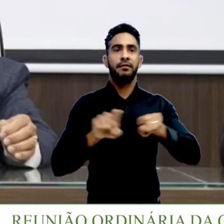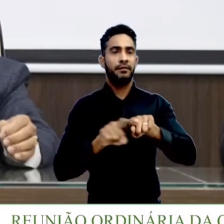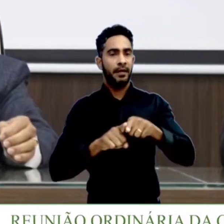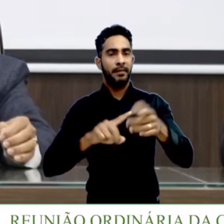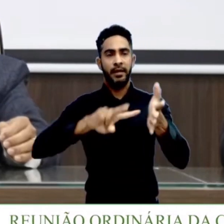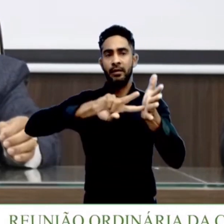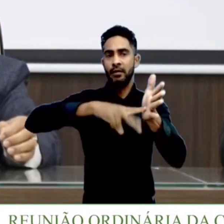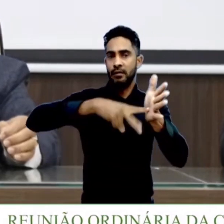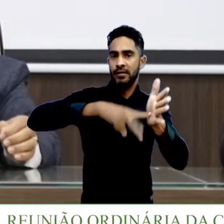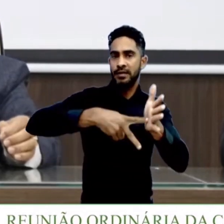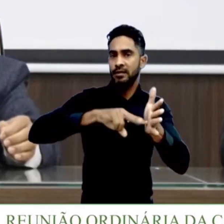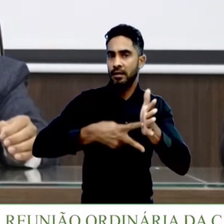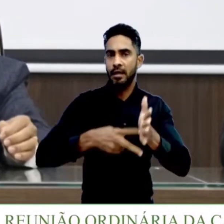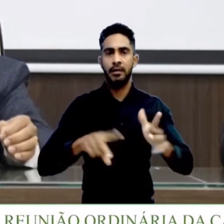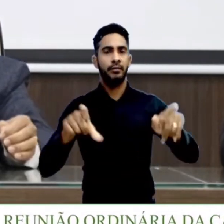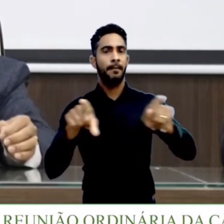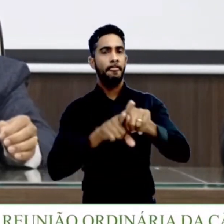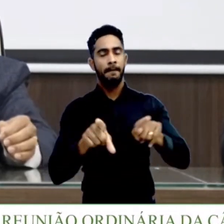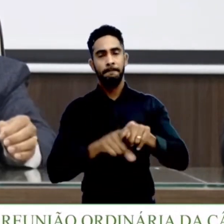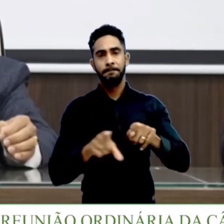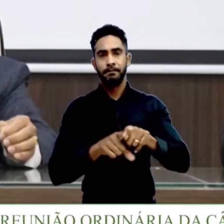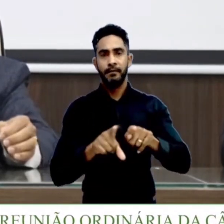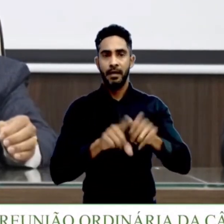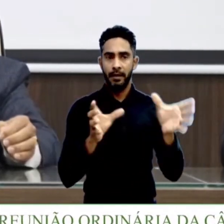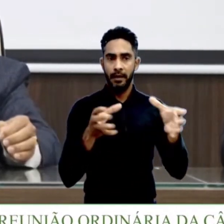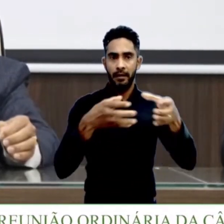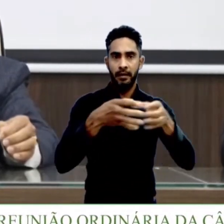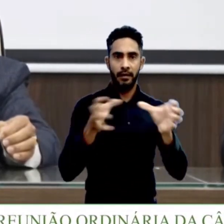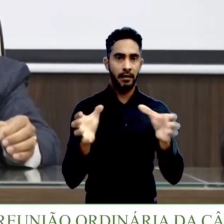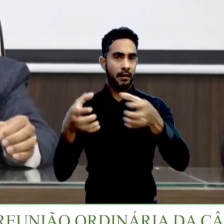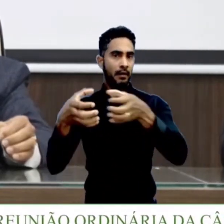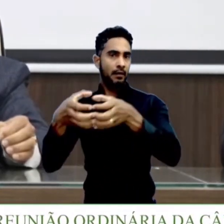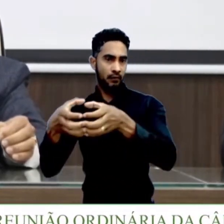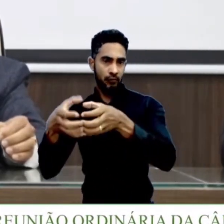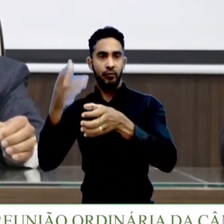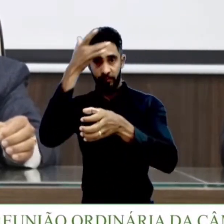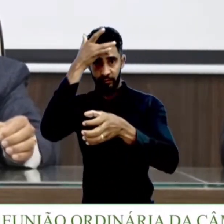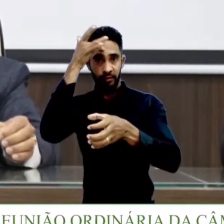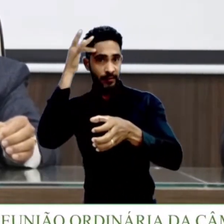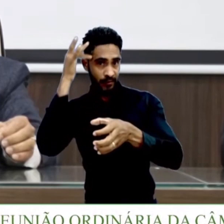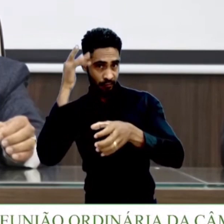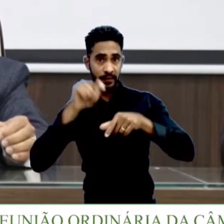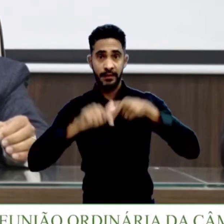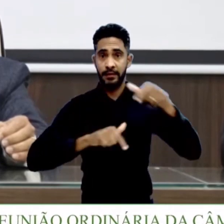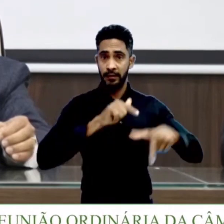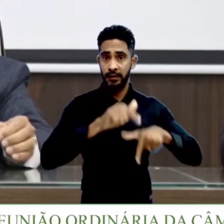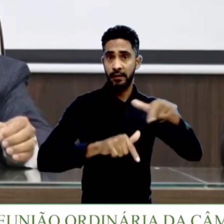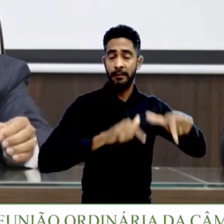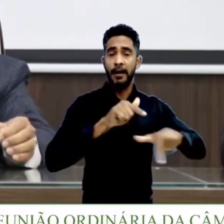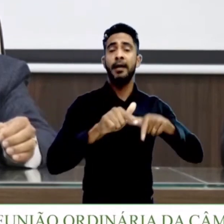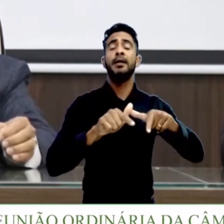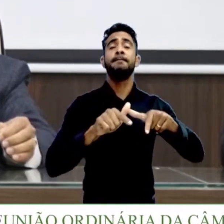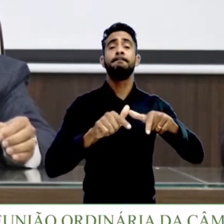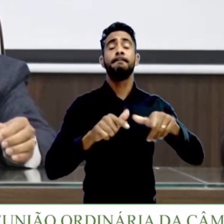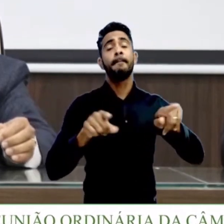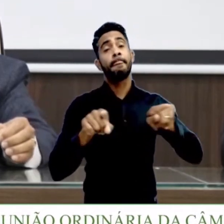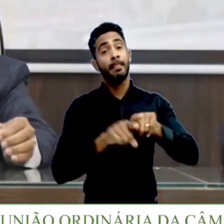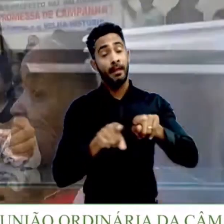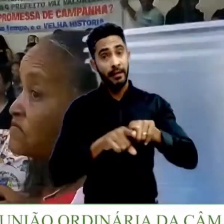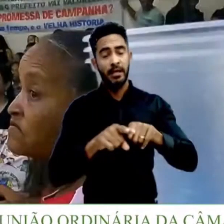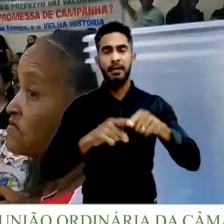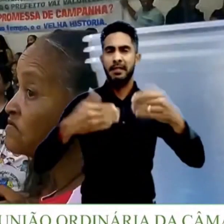sindicatos, vai reunir com as classes interessadas, vai reunir com os servidores. E vai ser